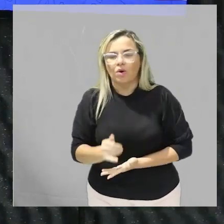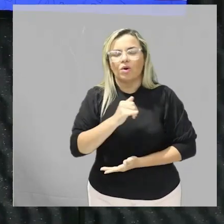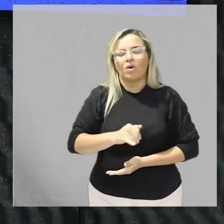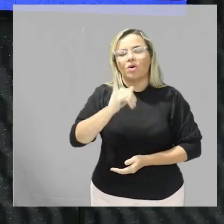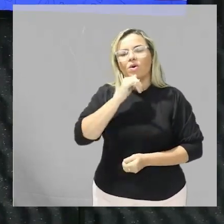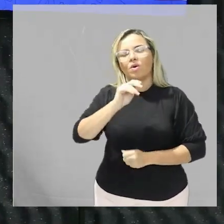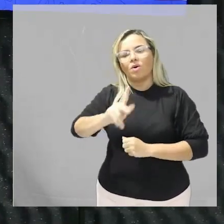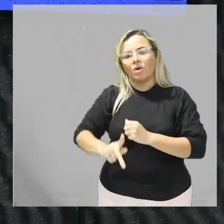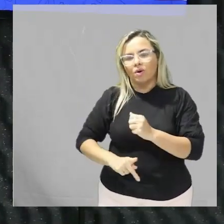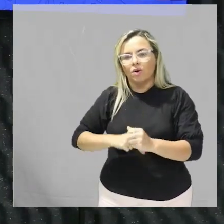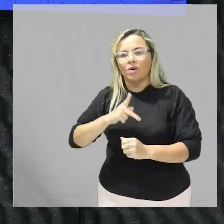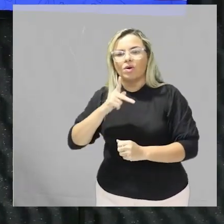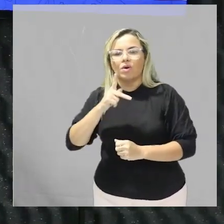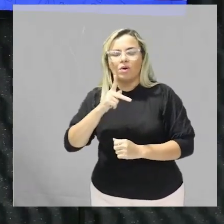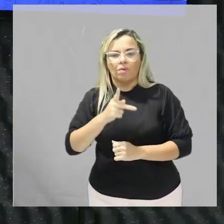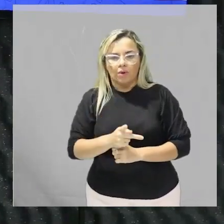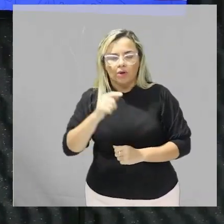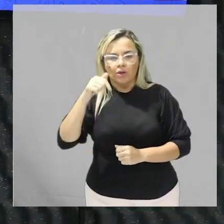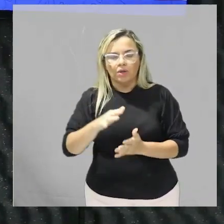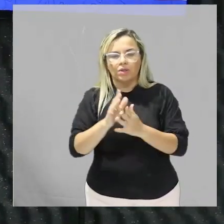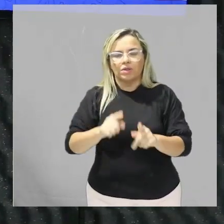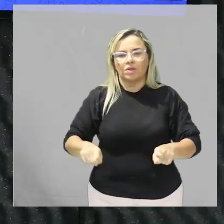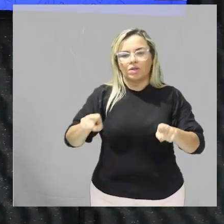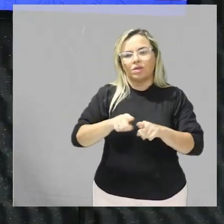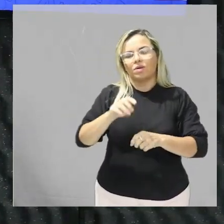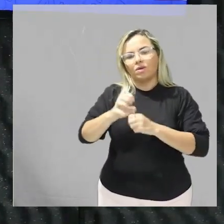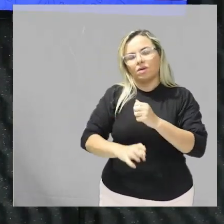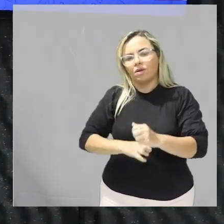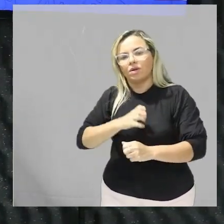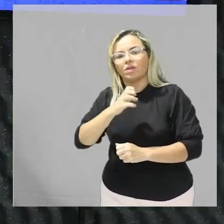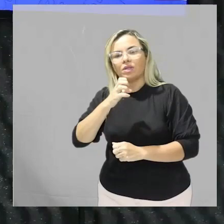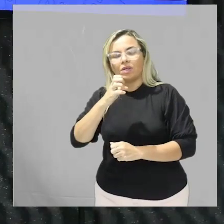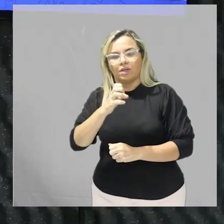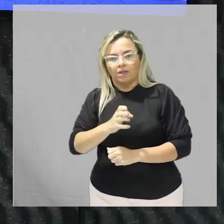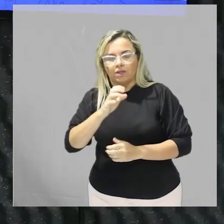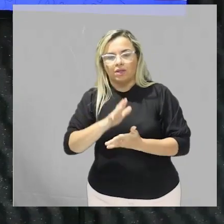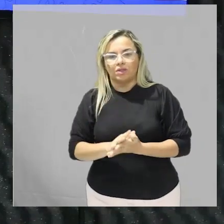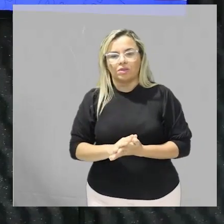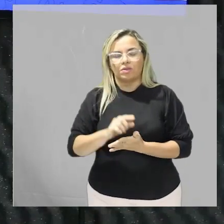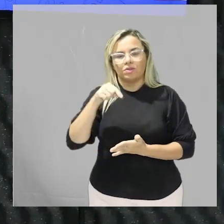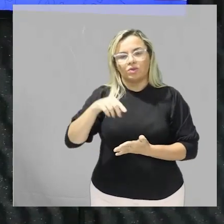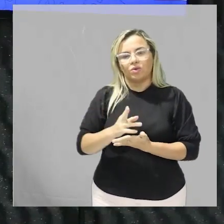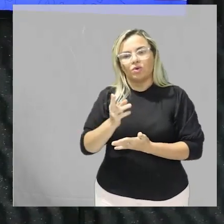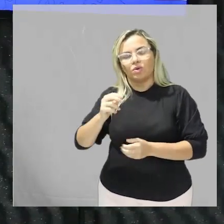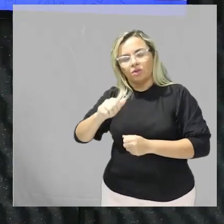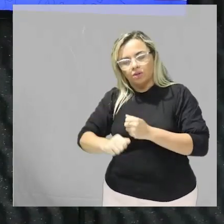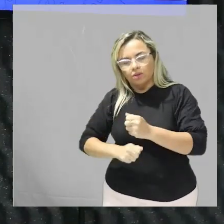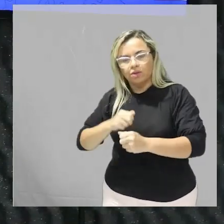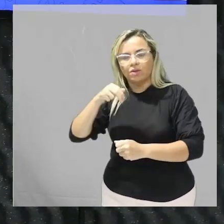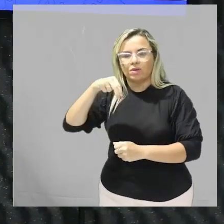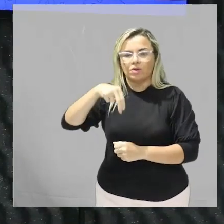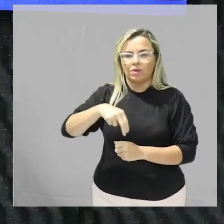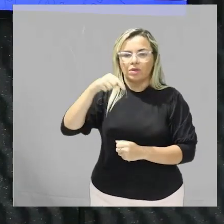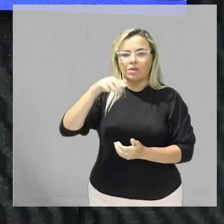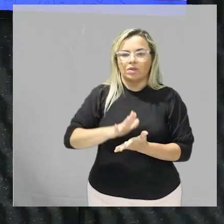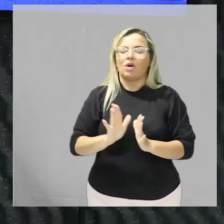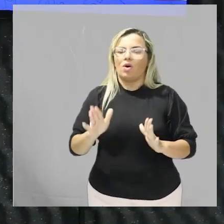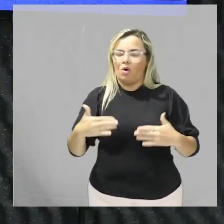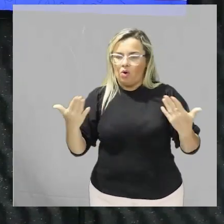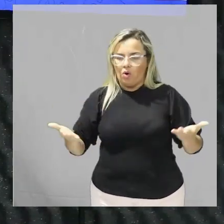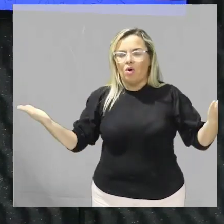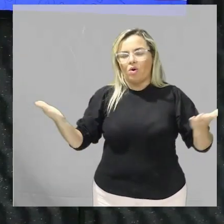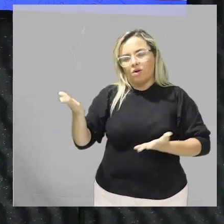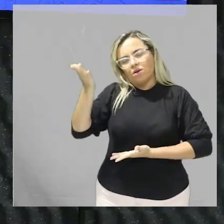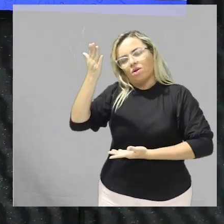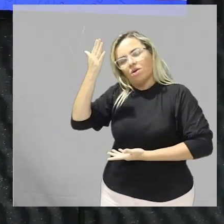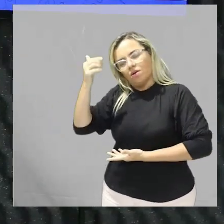os elétrons. Então, a gente sabe hoje que átomo não é necessariamente assim indivisível. Átomo